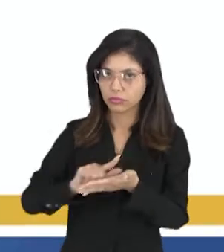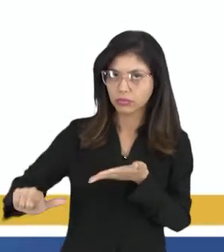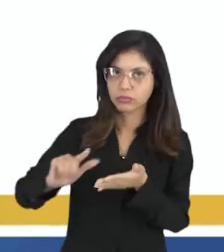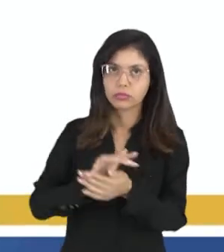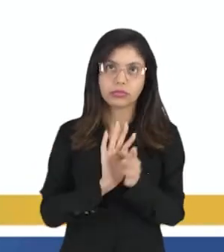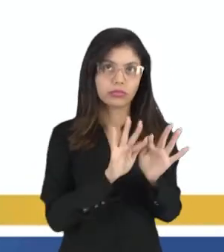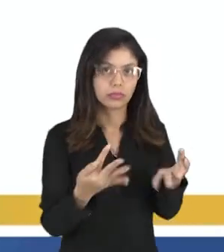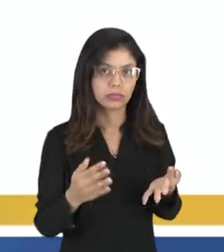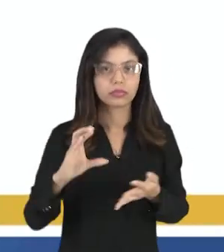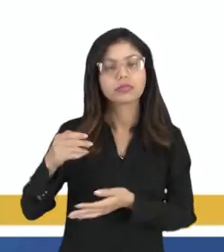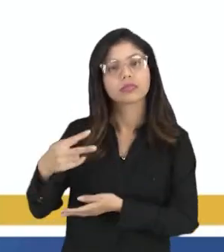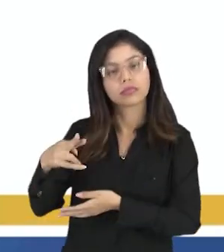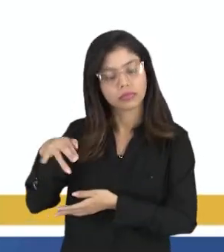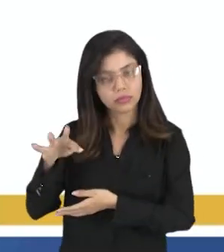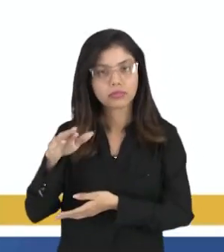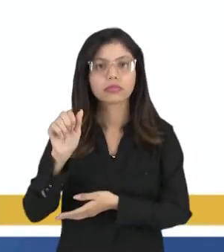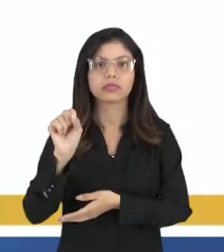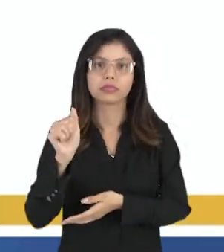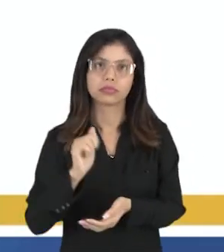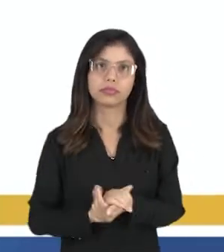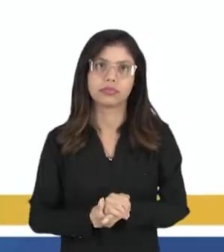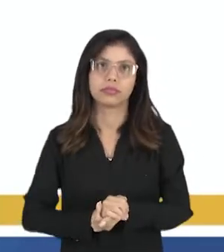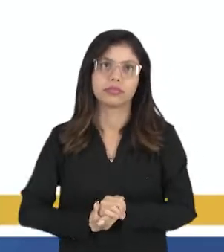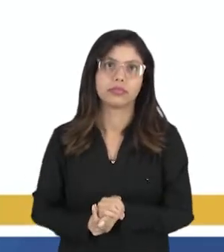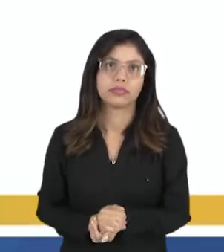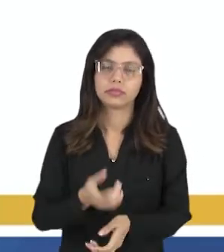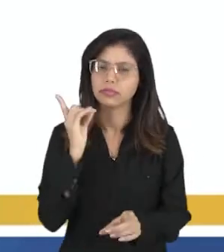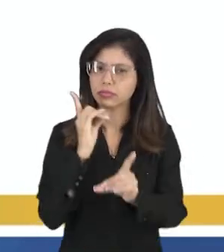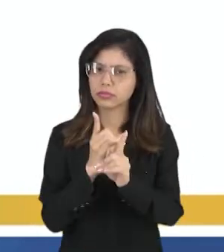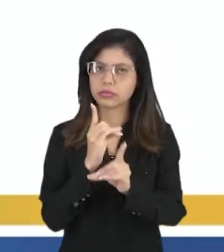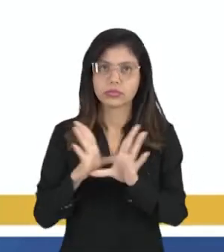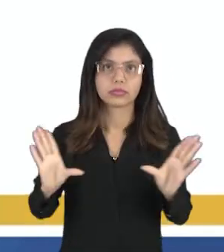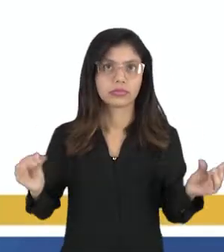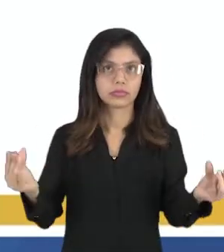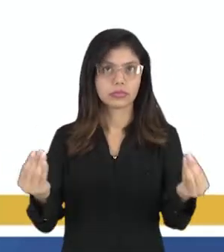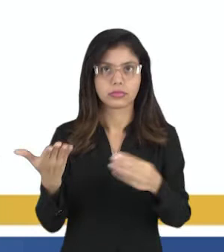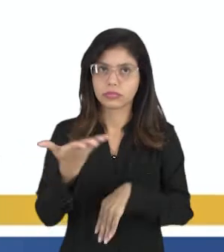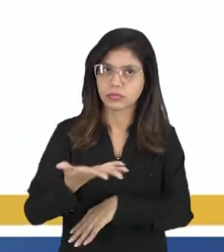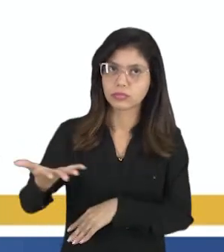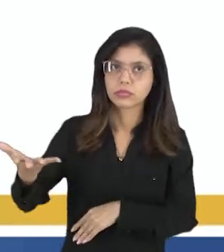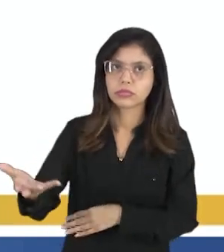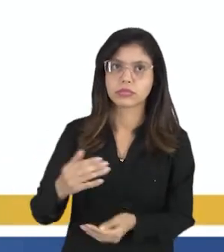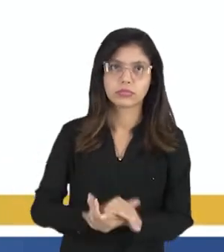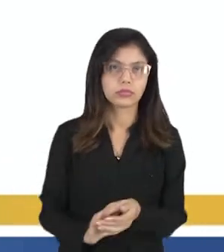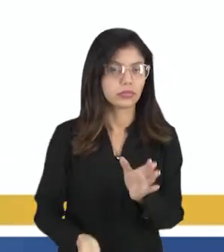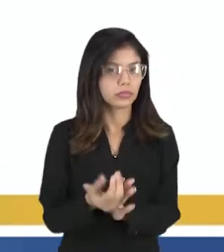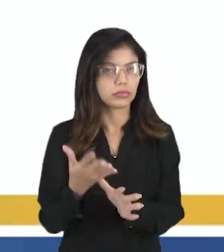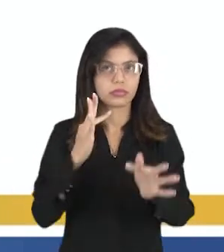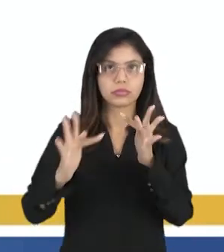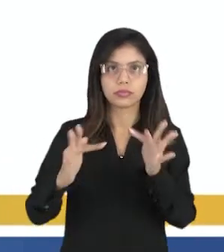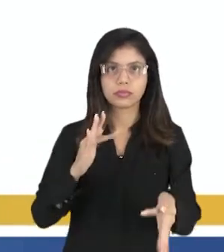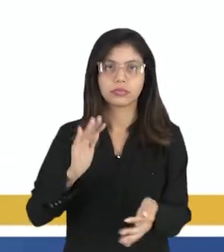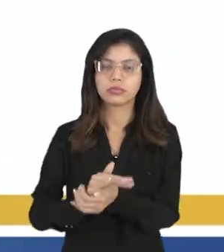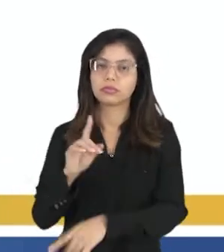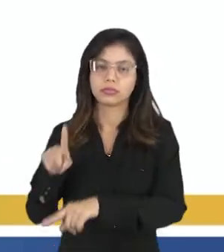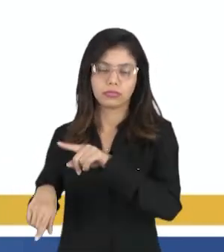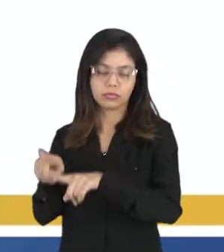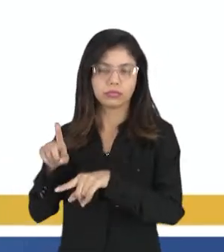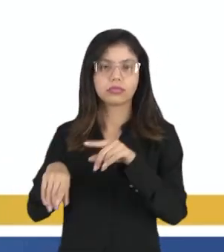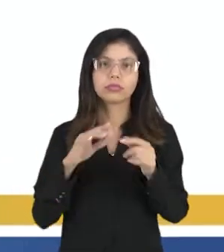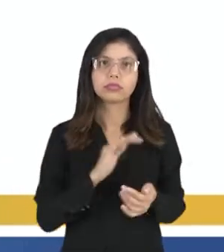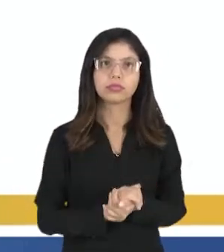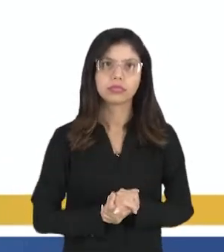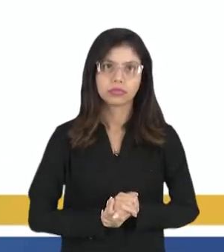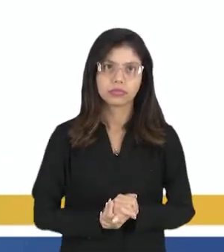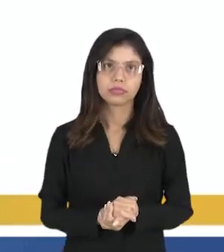as substâncias puras compostas. Vamos identificar uma substância pura com base nas propriedades físicas da